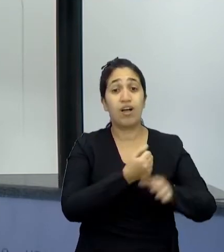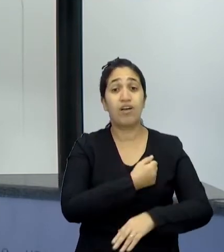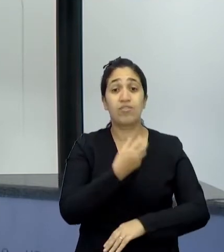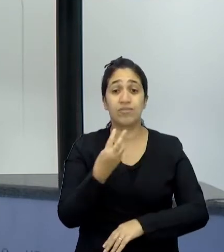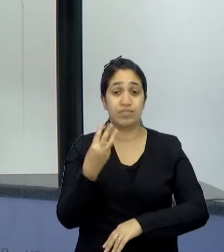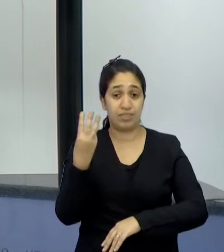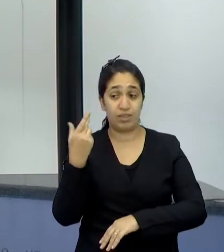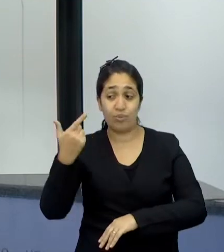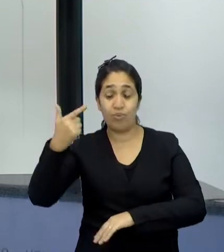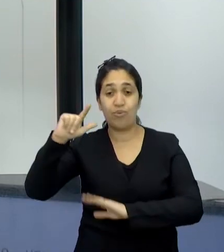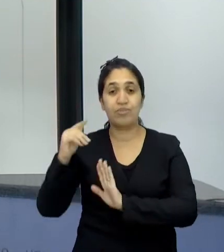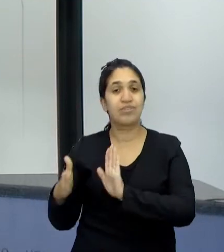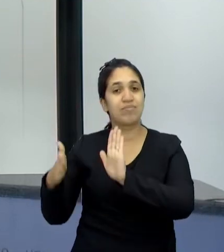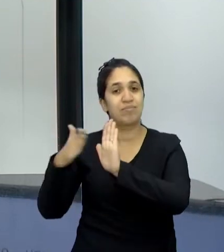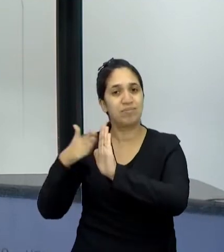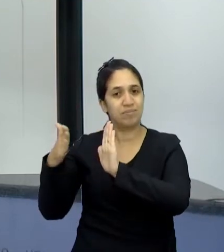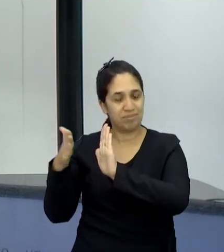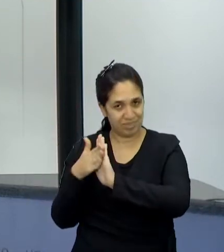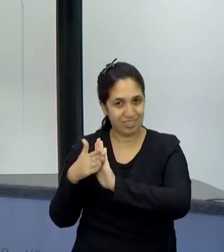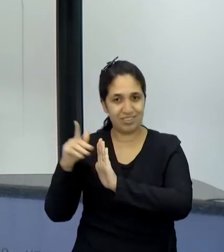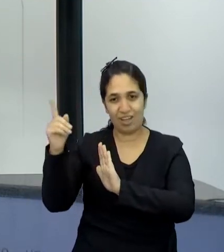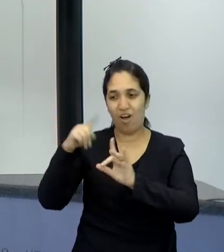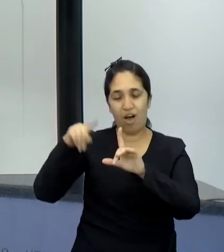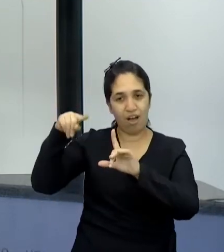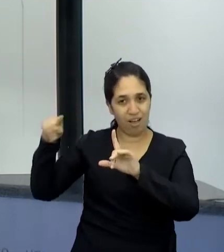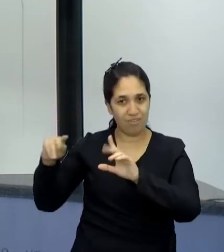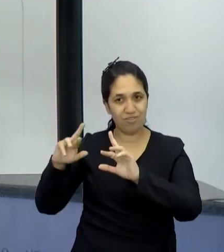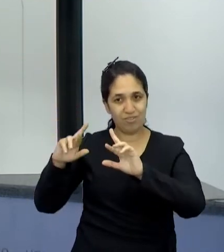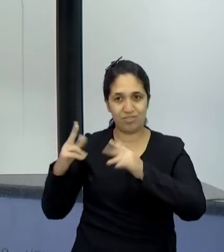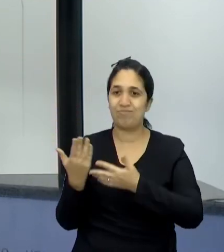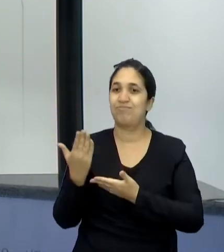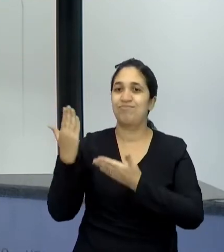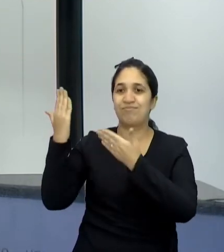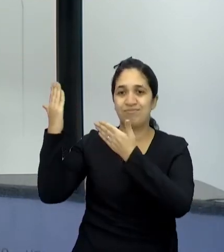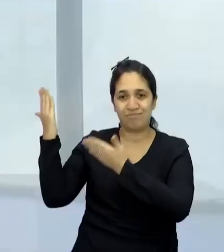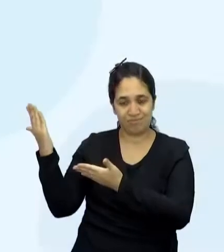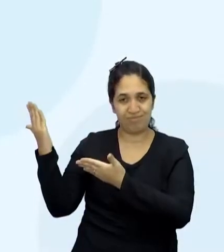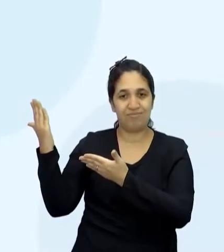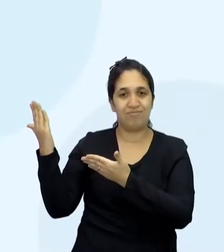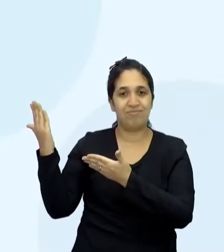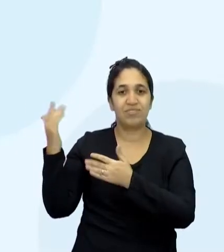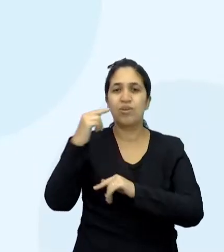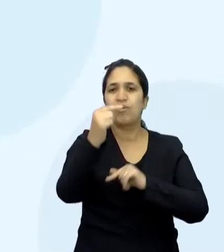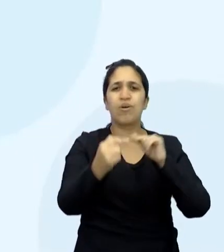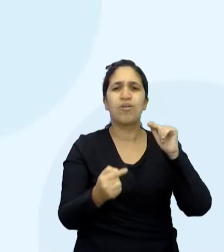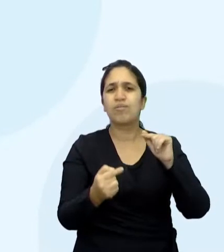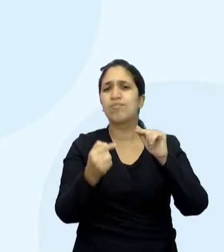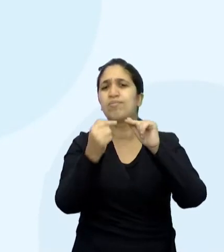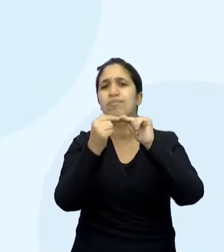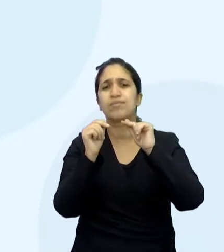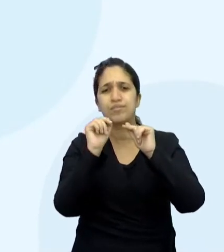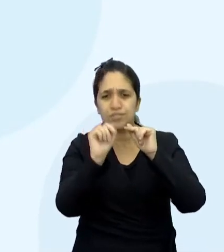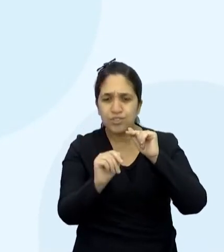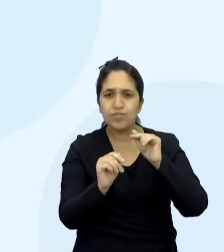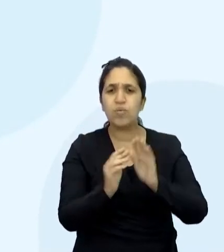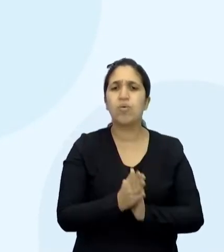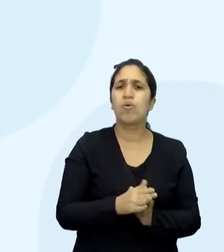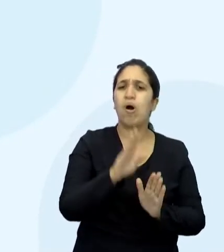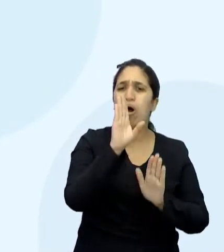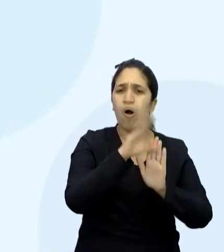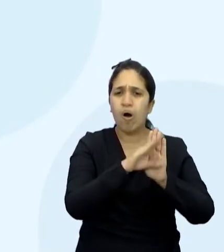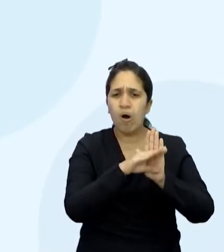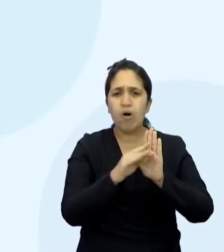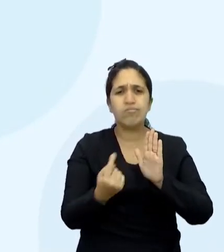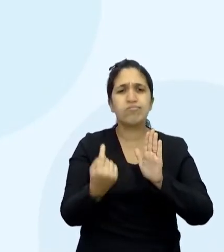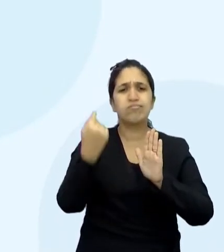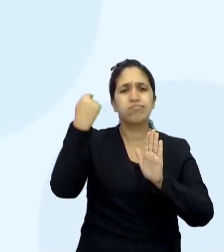outra proposta com um outro tipo de gráfico aí. Olha aí o nosso objetivo, ó. A gente vai retomar alguns conceitos de lá da